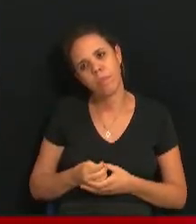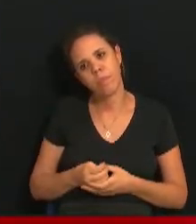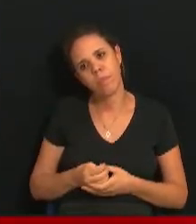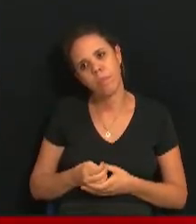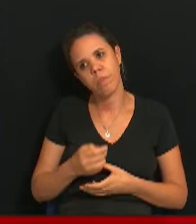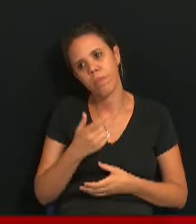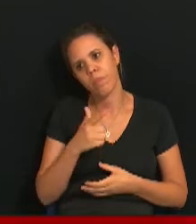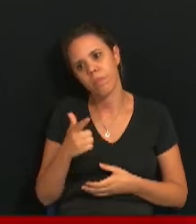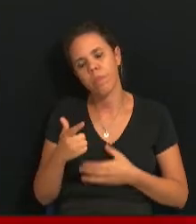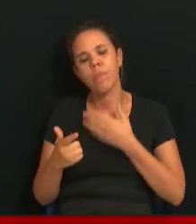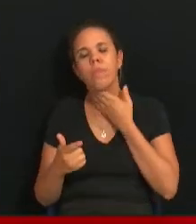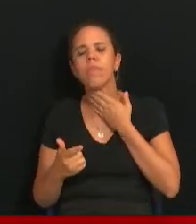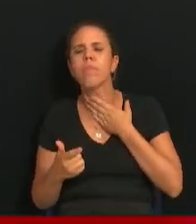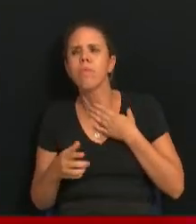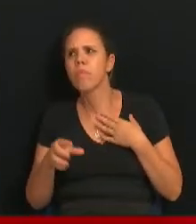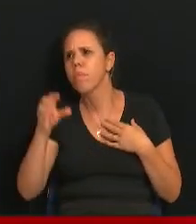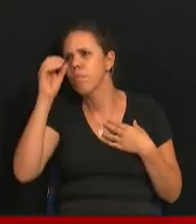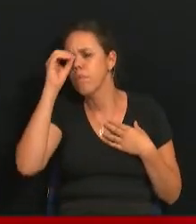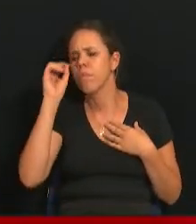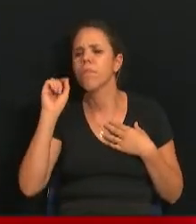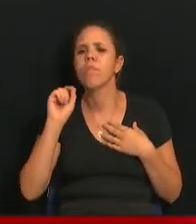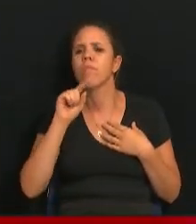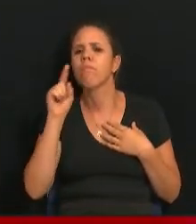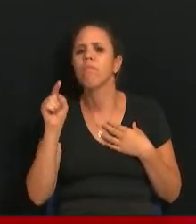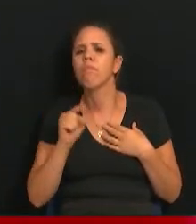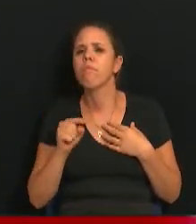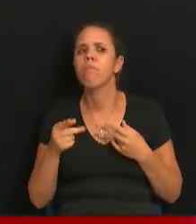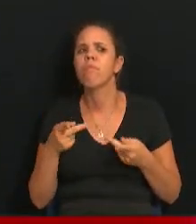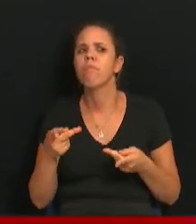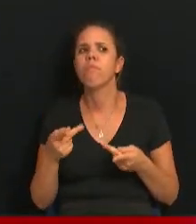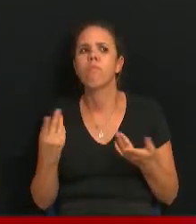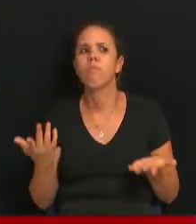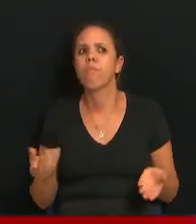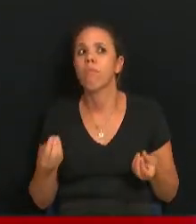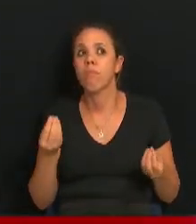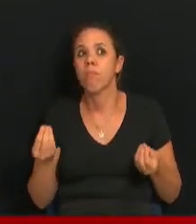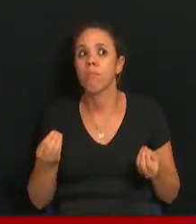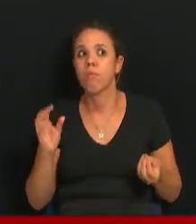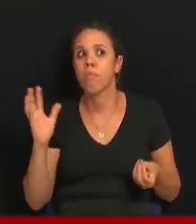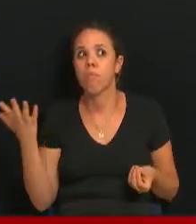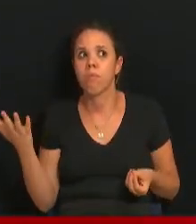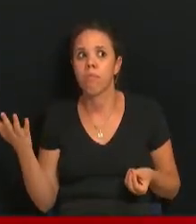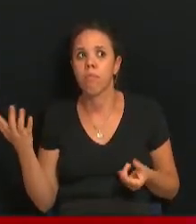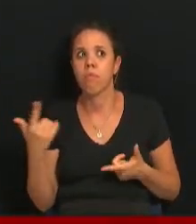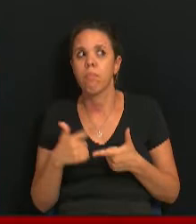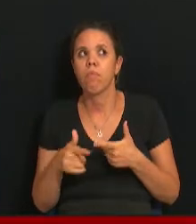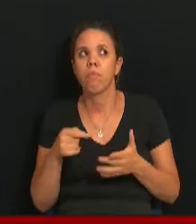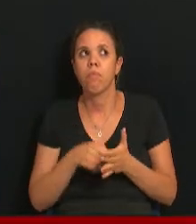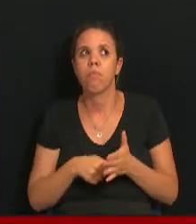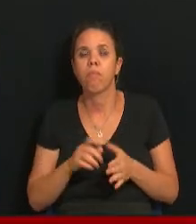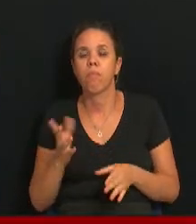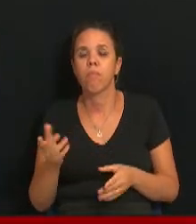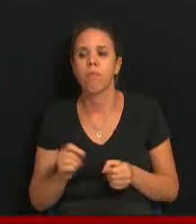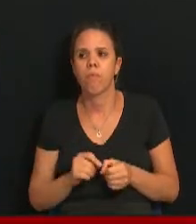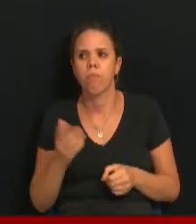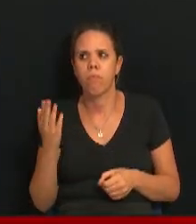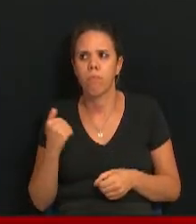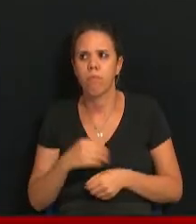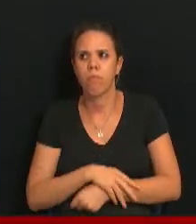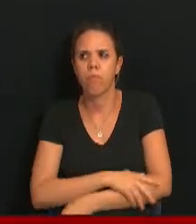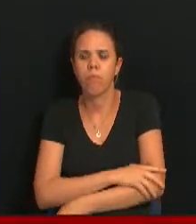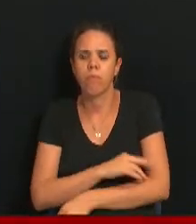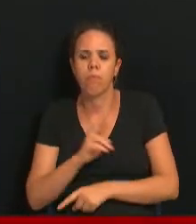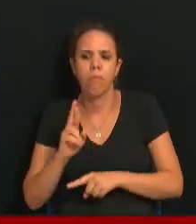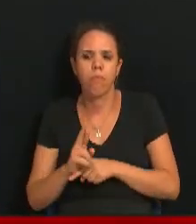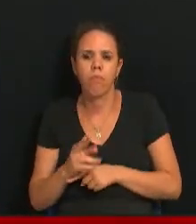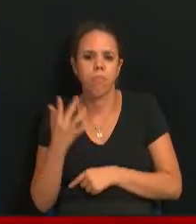uma incógnita da maneira como nós fomos convidados, porque a gente não sabe como que correu esse pleito, quem foi, a gente sabe quem foi o representante, mas a gente